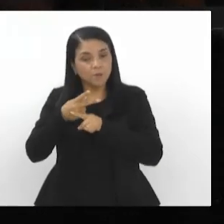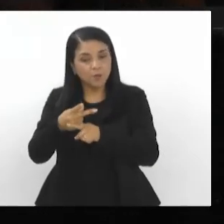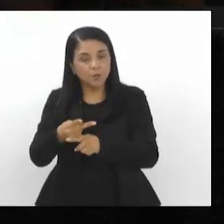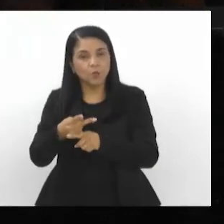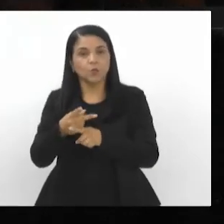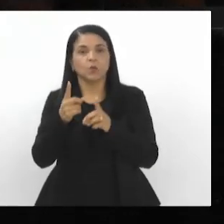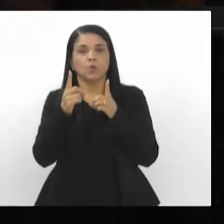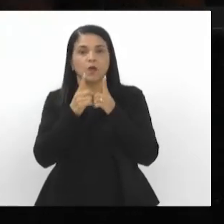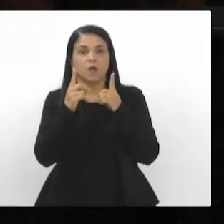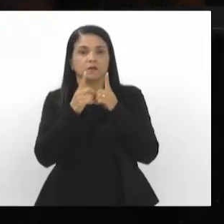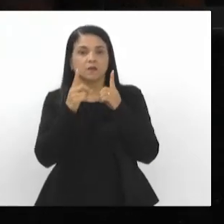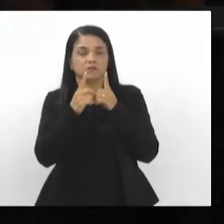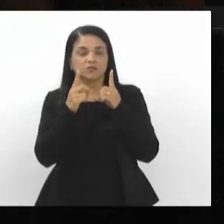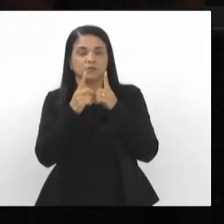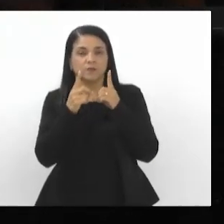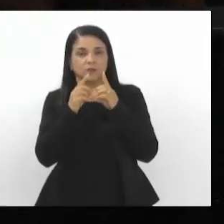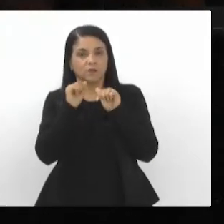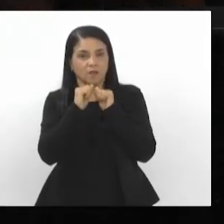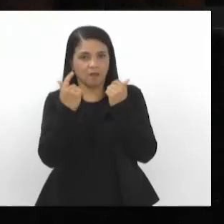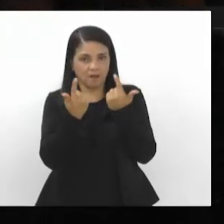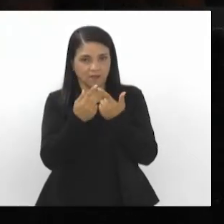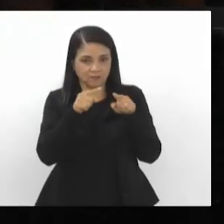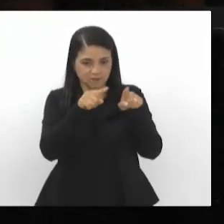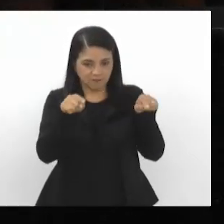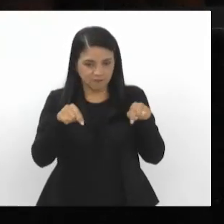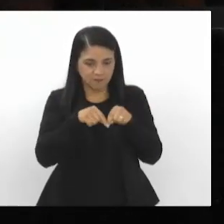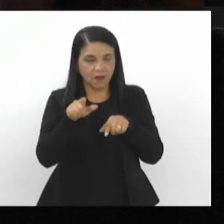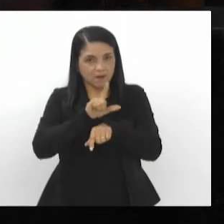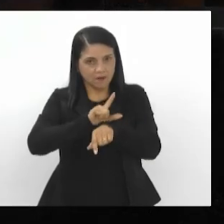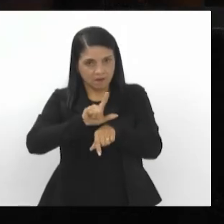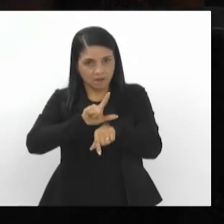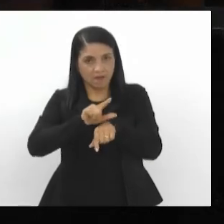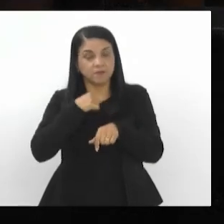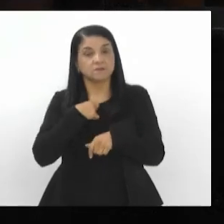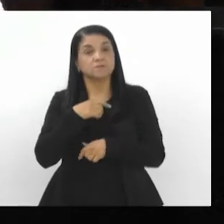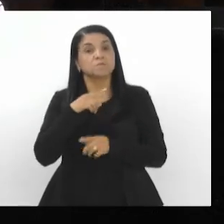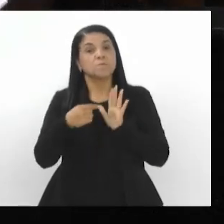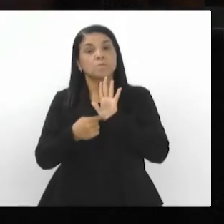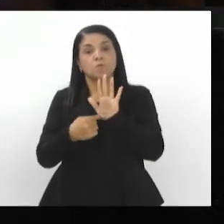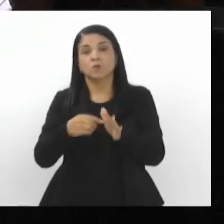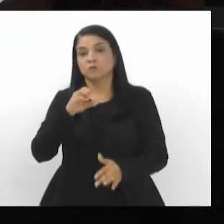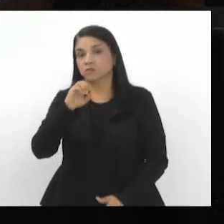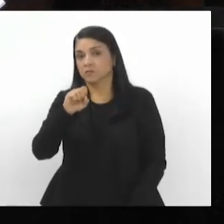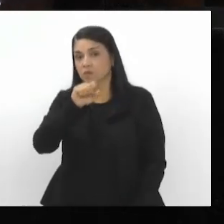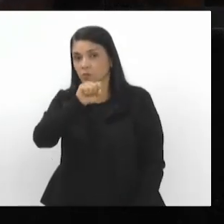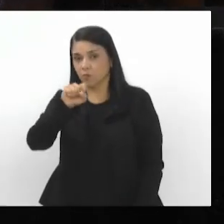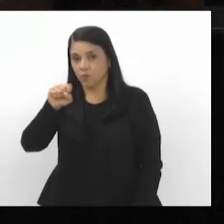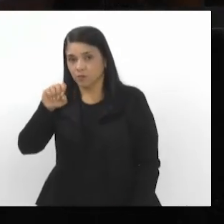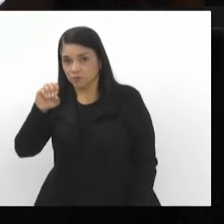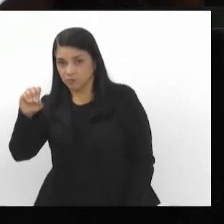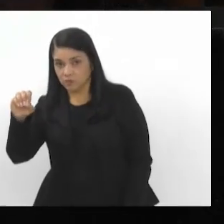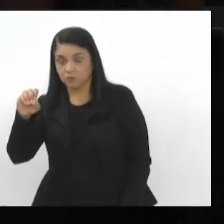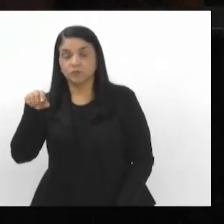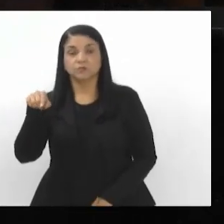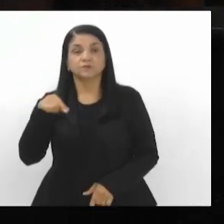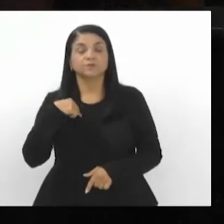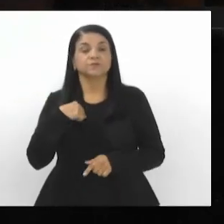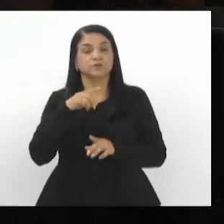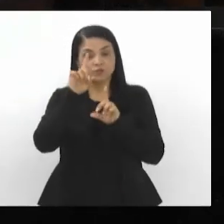nosso atendimento. Para além disso, demonstra que o 0800 da Comissão de Defesa dos Direitos da Mulher